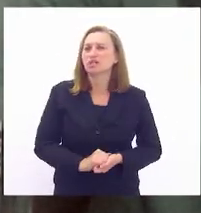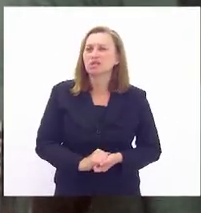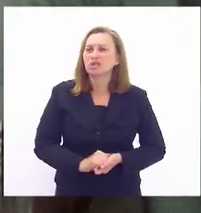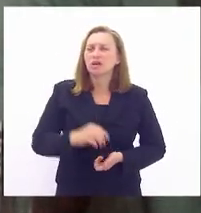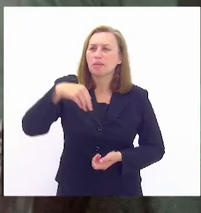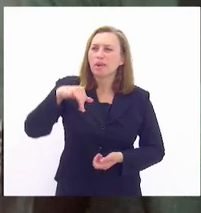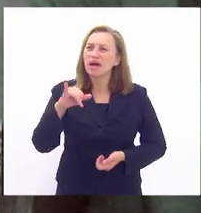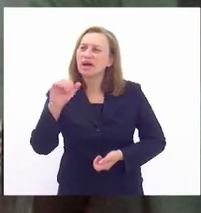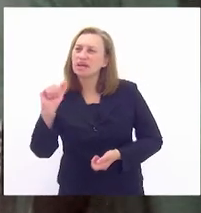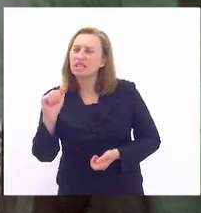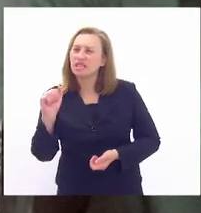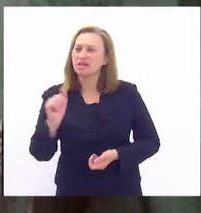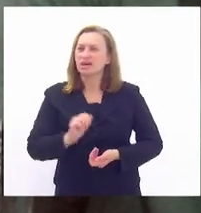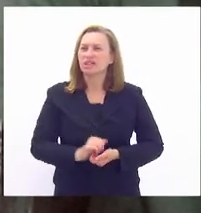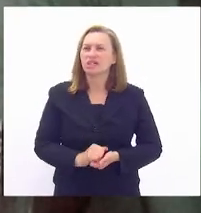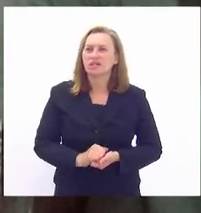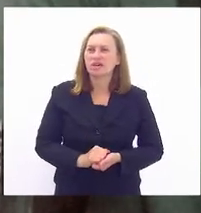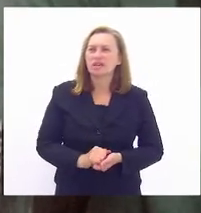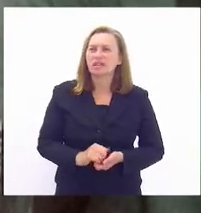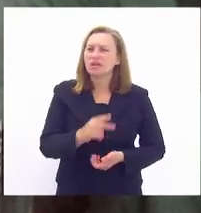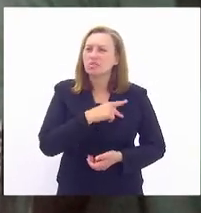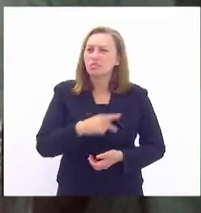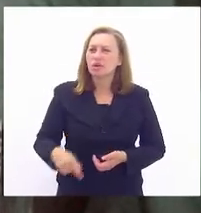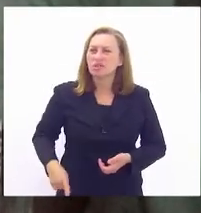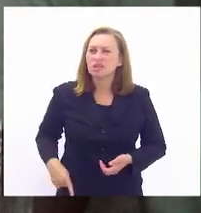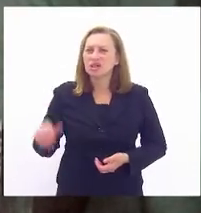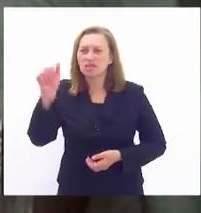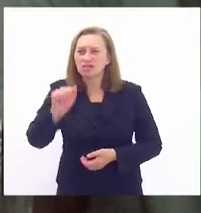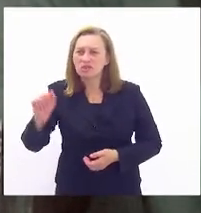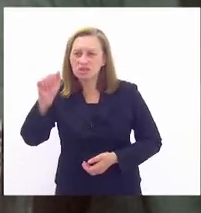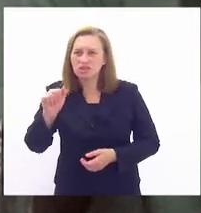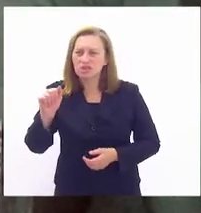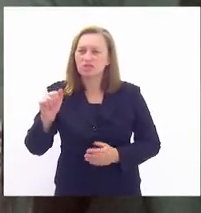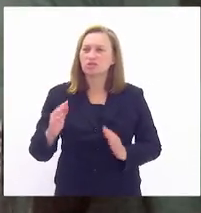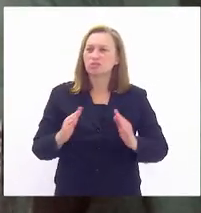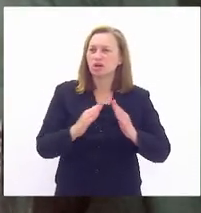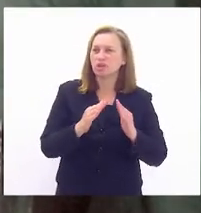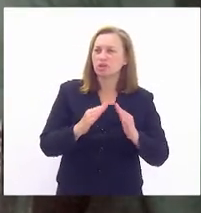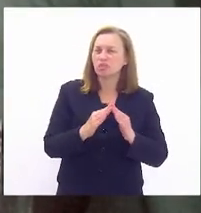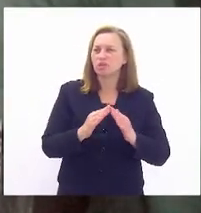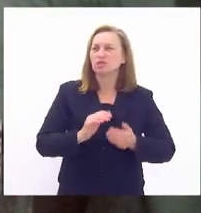Maria das Graças dos Santos, presidente da Associação de Moradores do Roma 1.